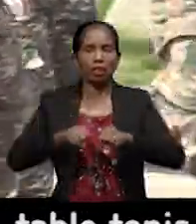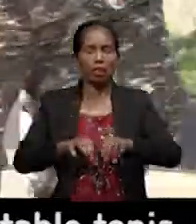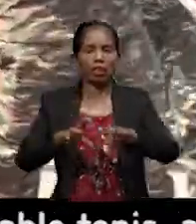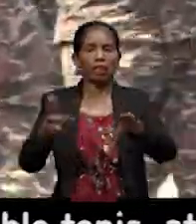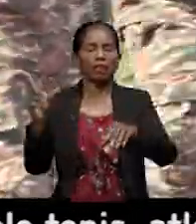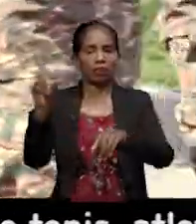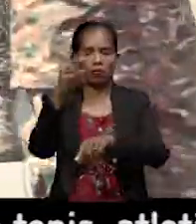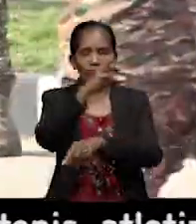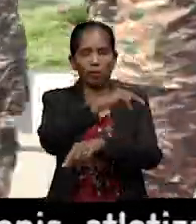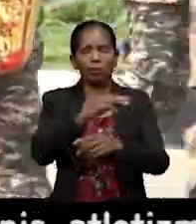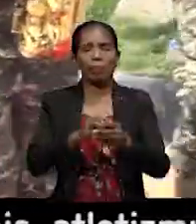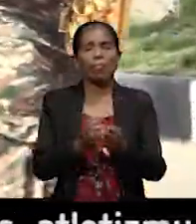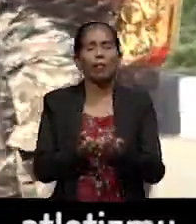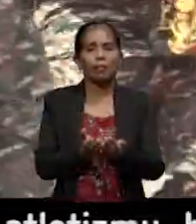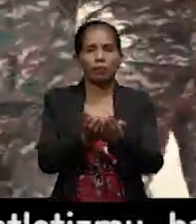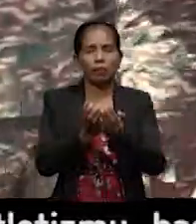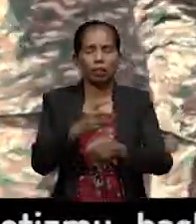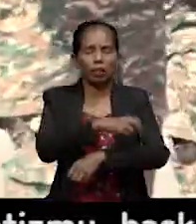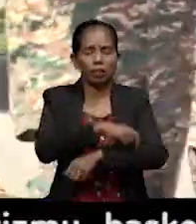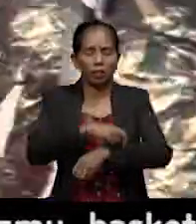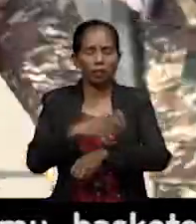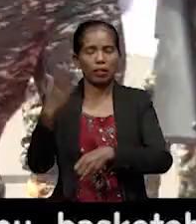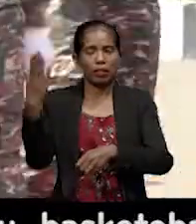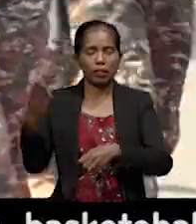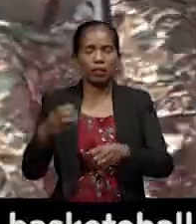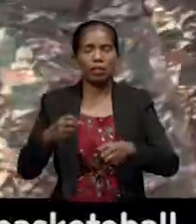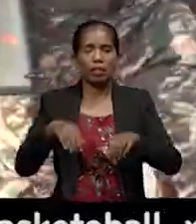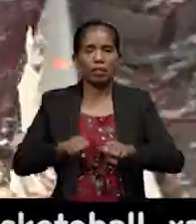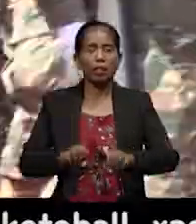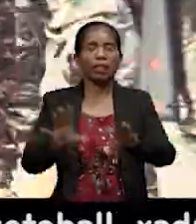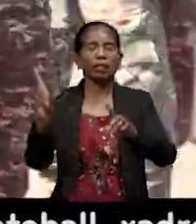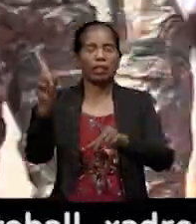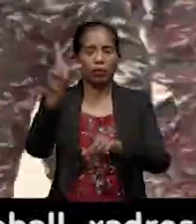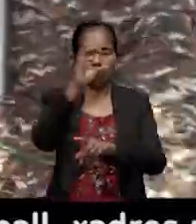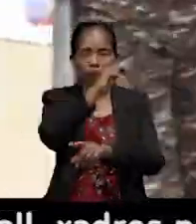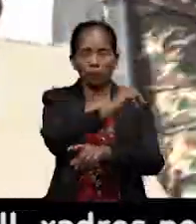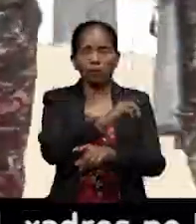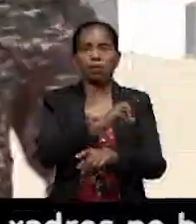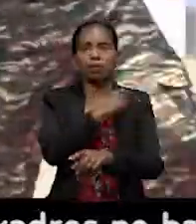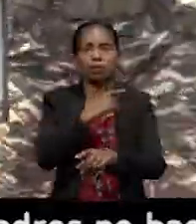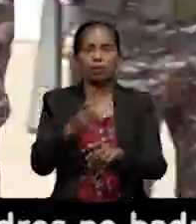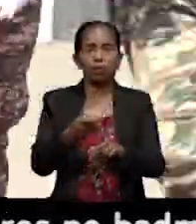Enquanto Ross Sirnebe Makhalo pesca ilegal e atasse parte Costa Sul, identifica os nação vizinho